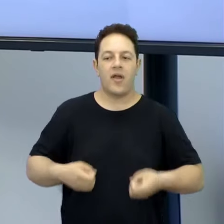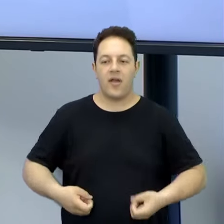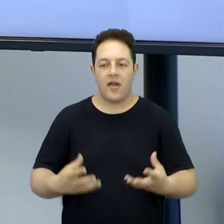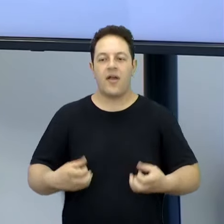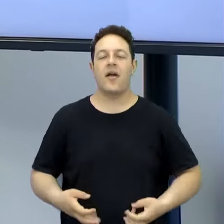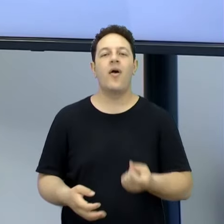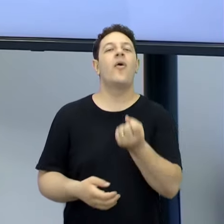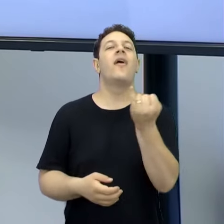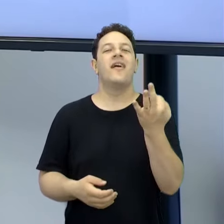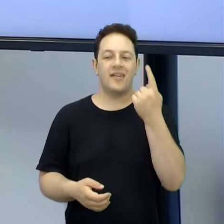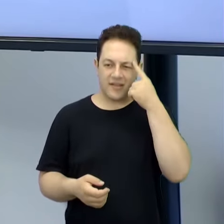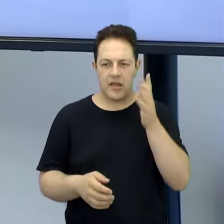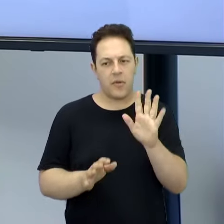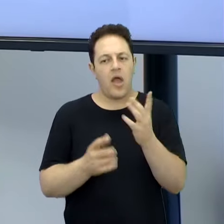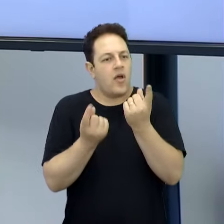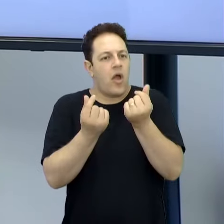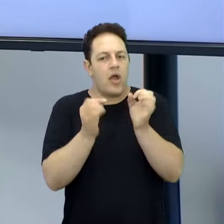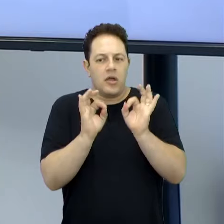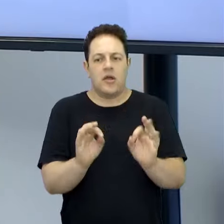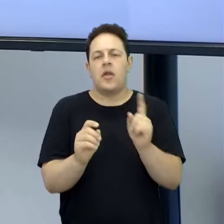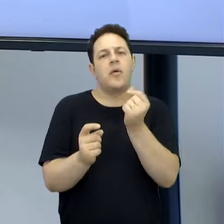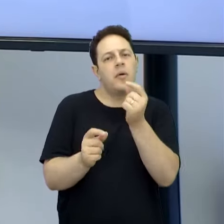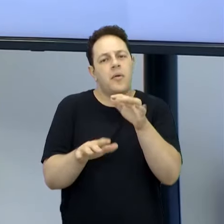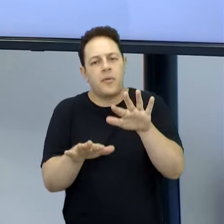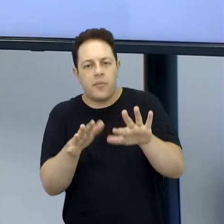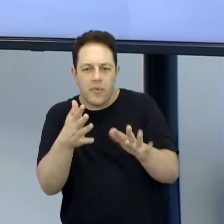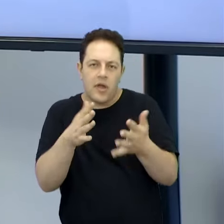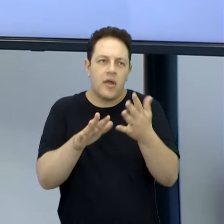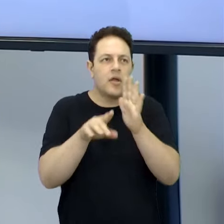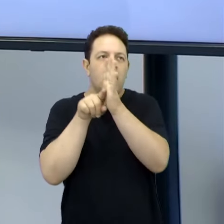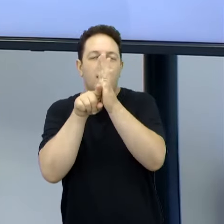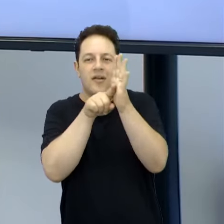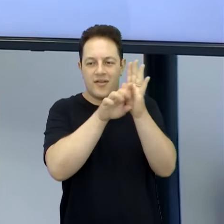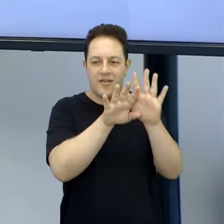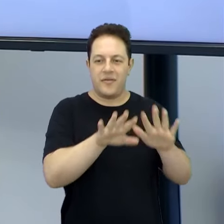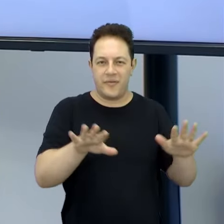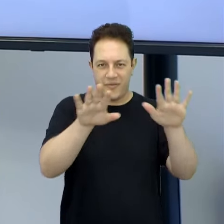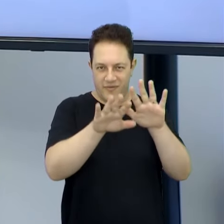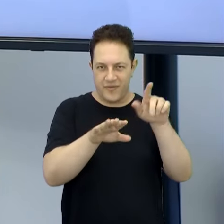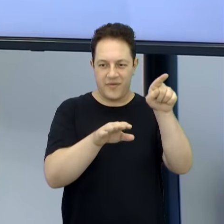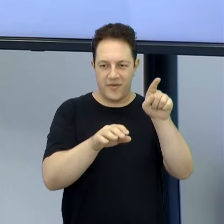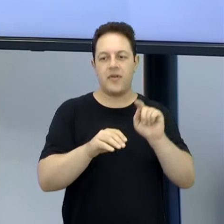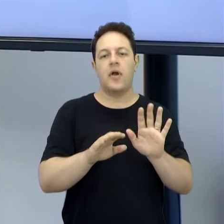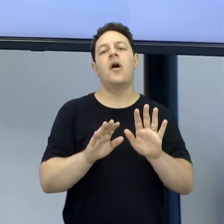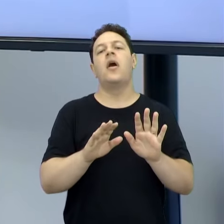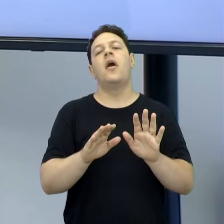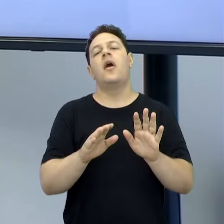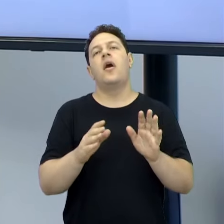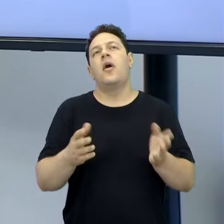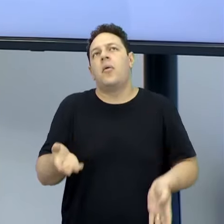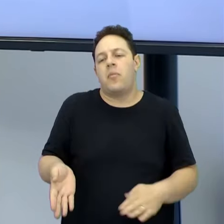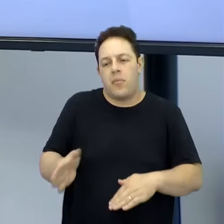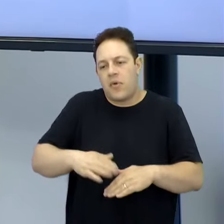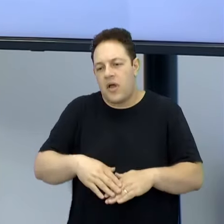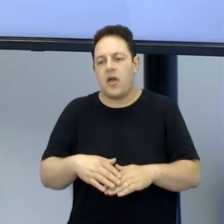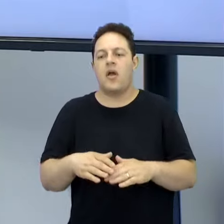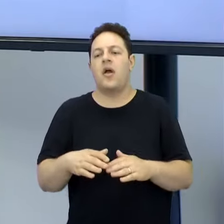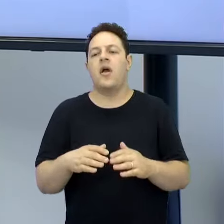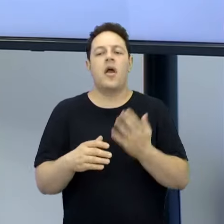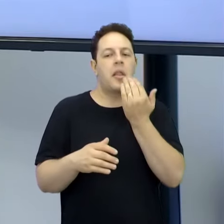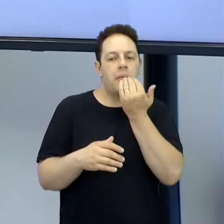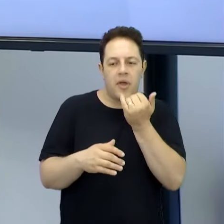Lembrando aí que é uma média, né? Uma média do estado que eu peguei, uma média de valores, nem a fralda ou nem a alimentação